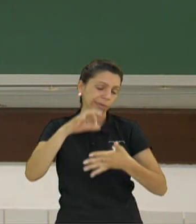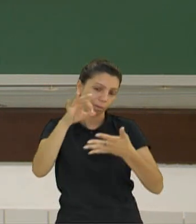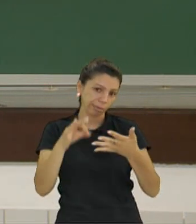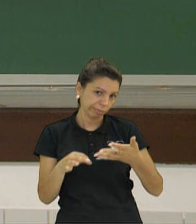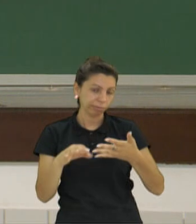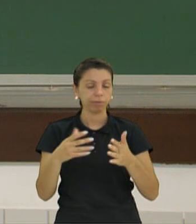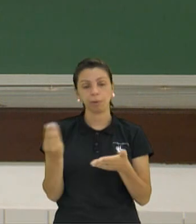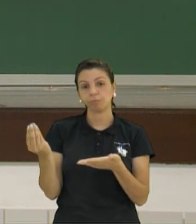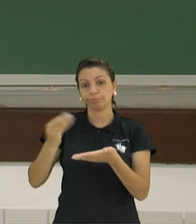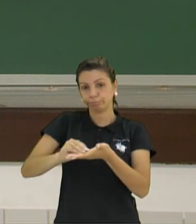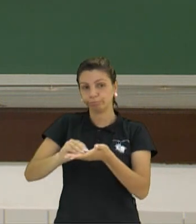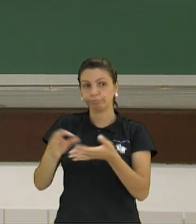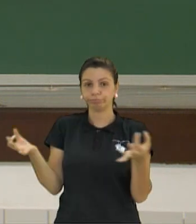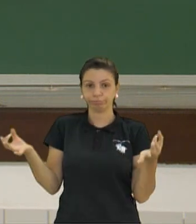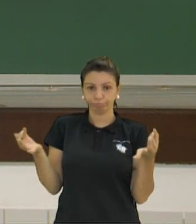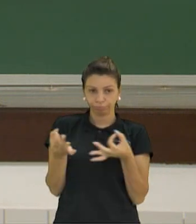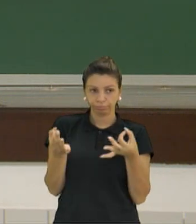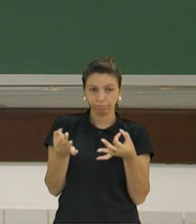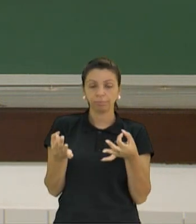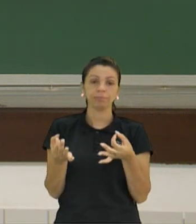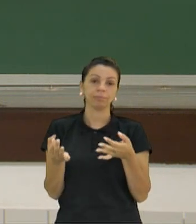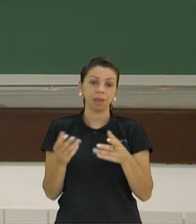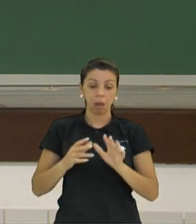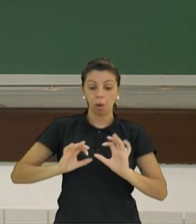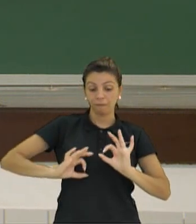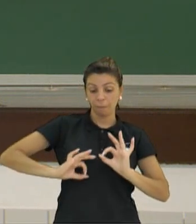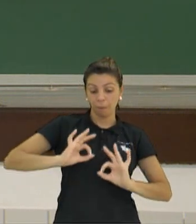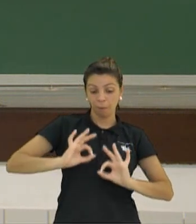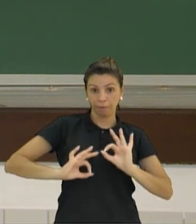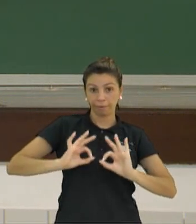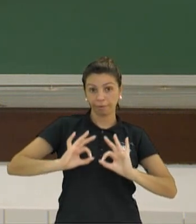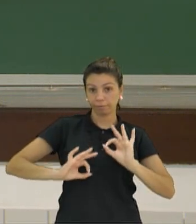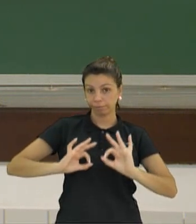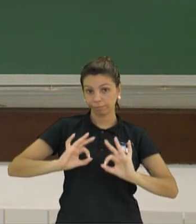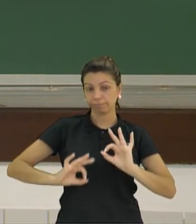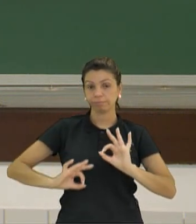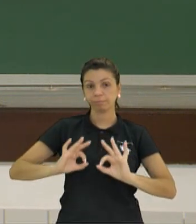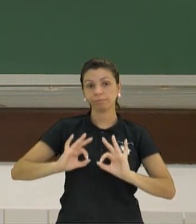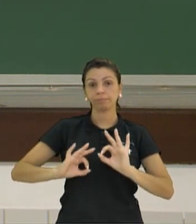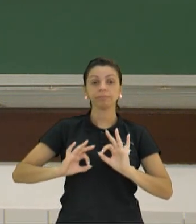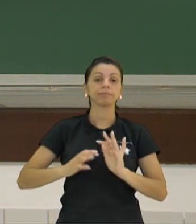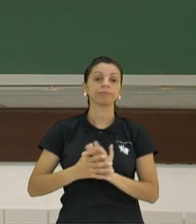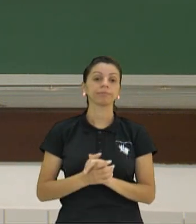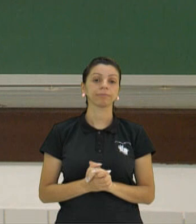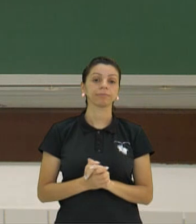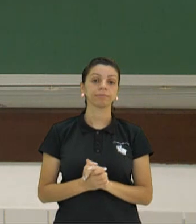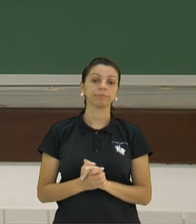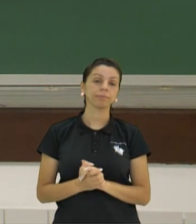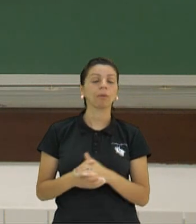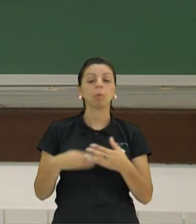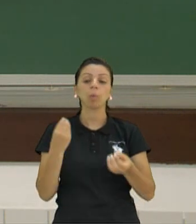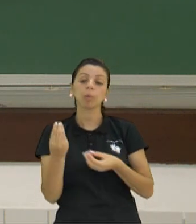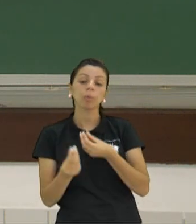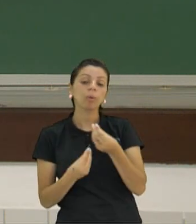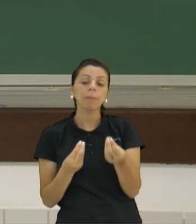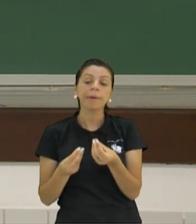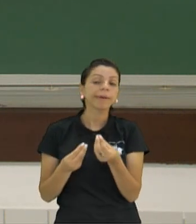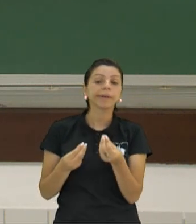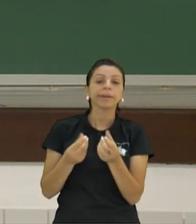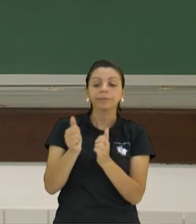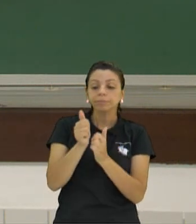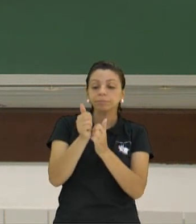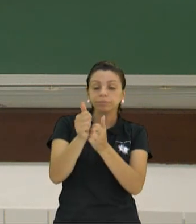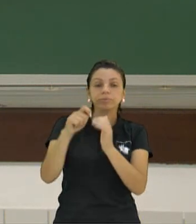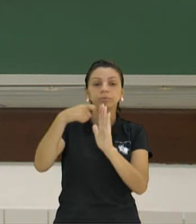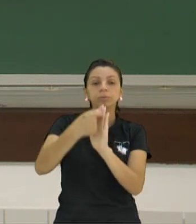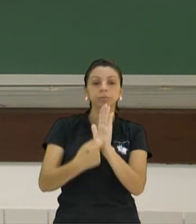Anotou? Perfeito. Agora nós vamos planejar, vamos para onde que nós vamos direcionar o nosso